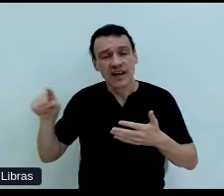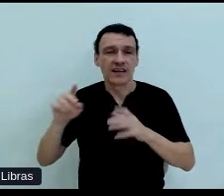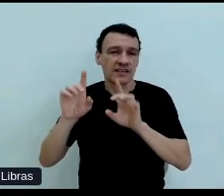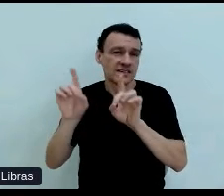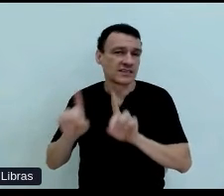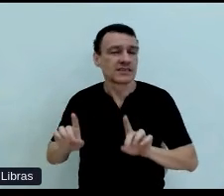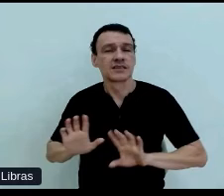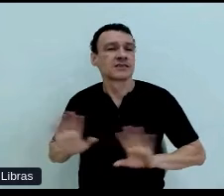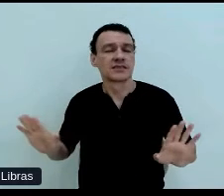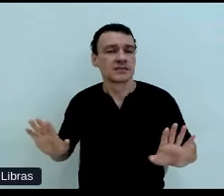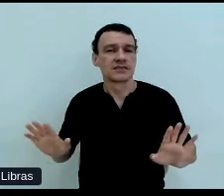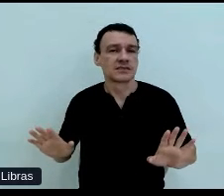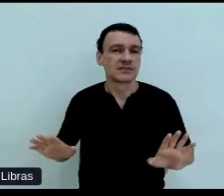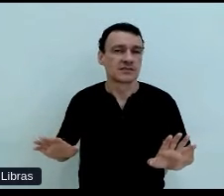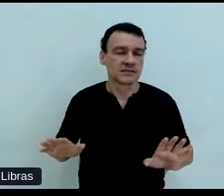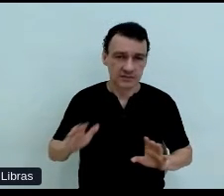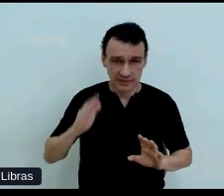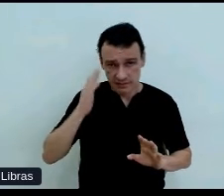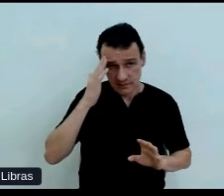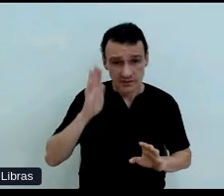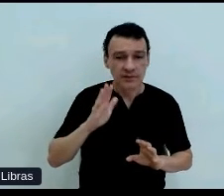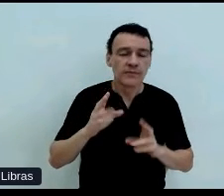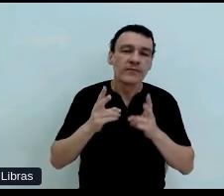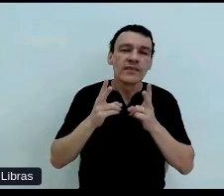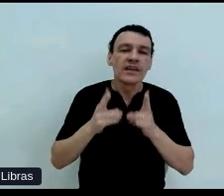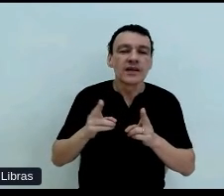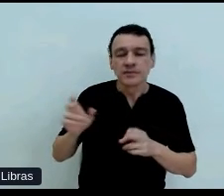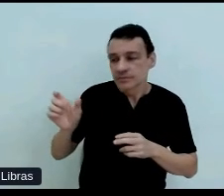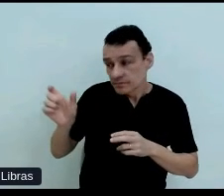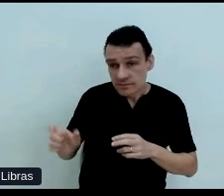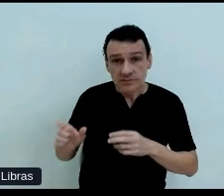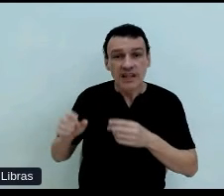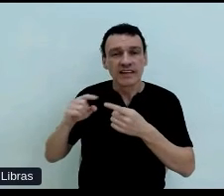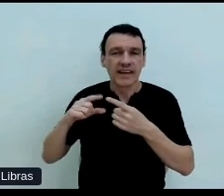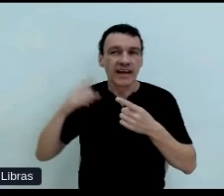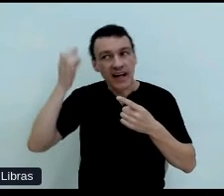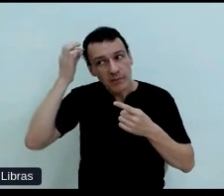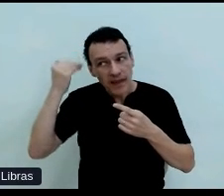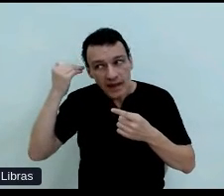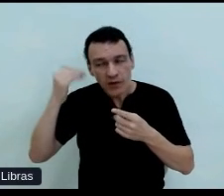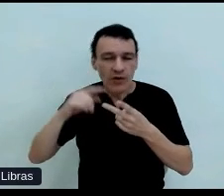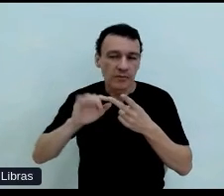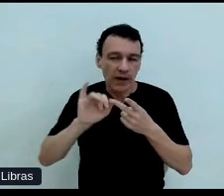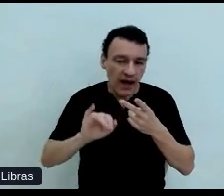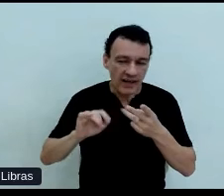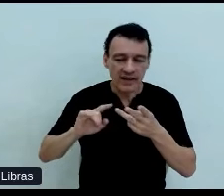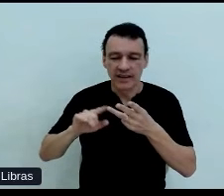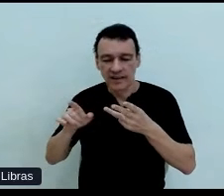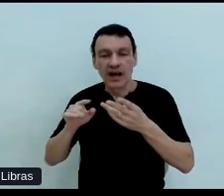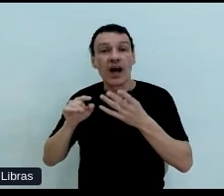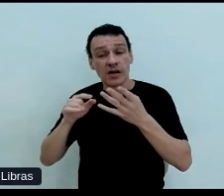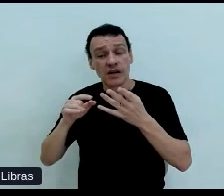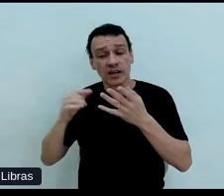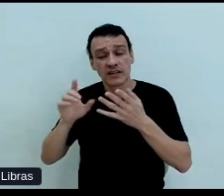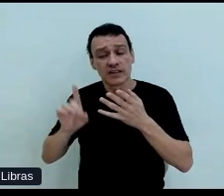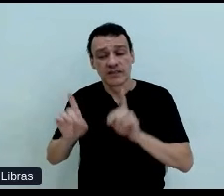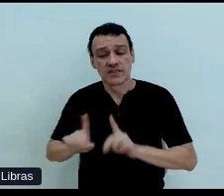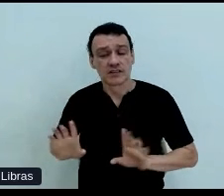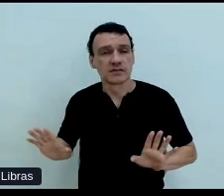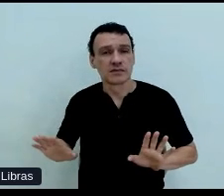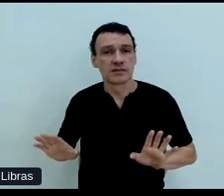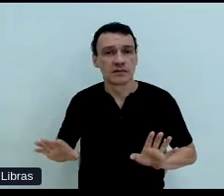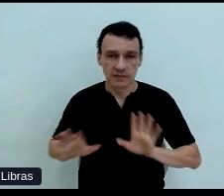mesma maneira, ela passa a integrar o ser como mais uma característica. Então, como se